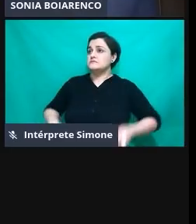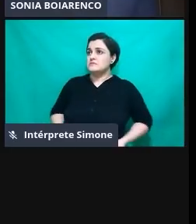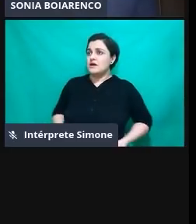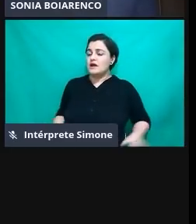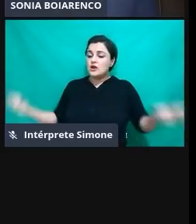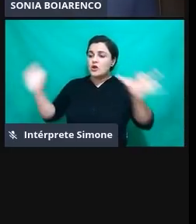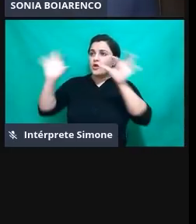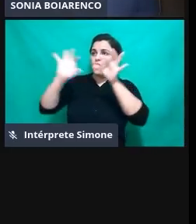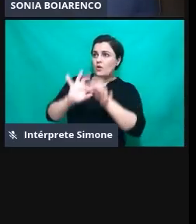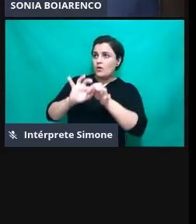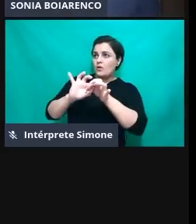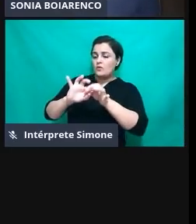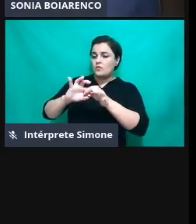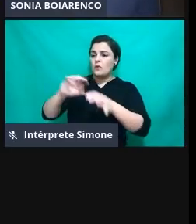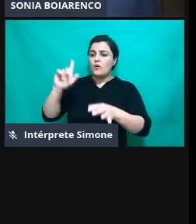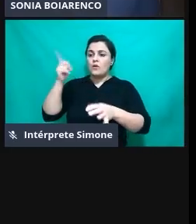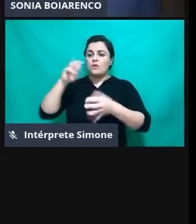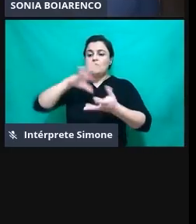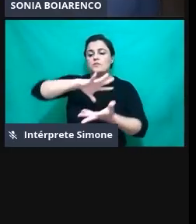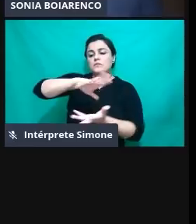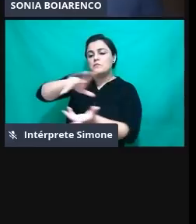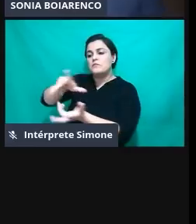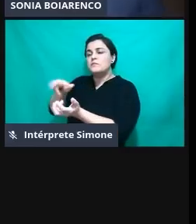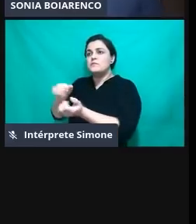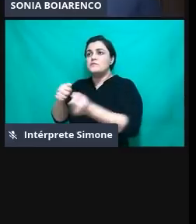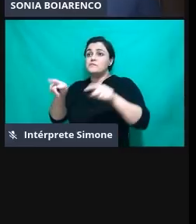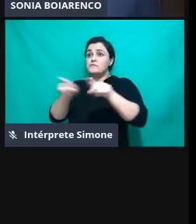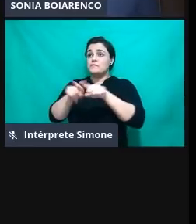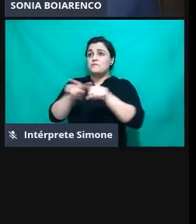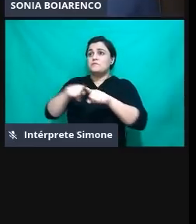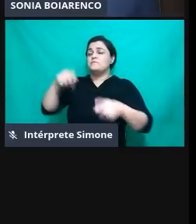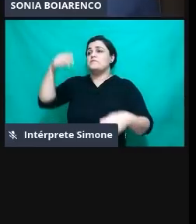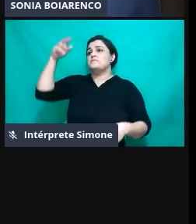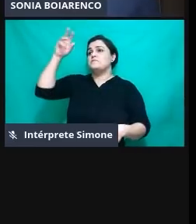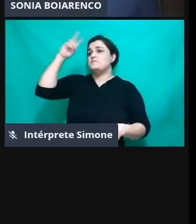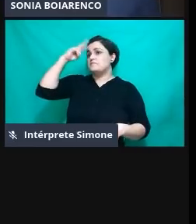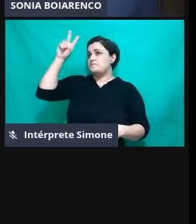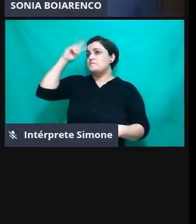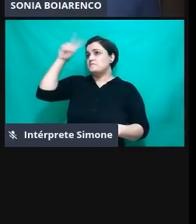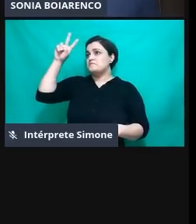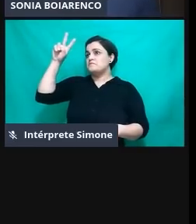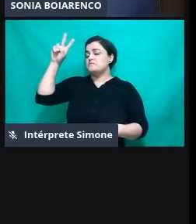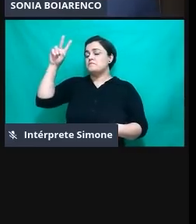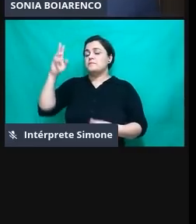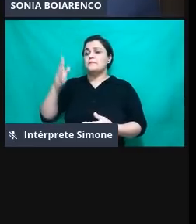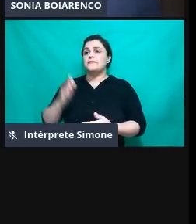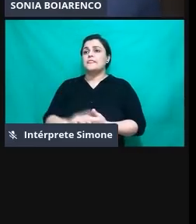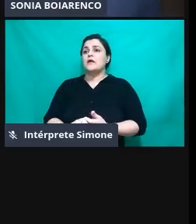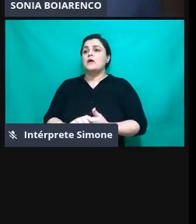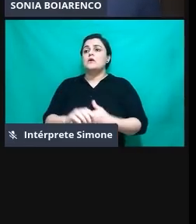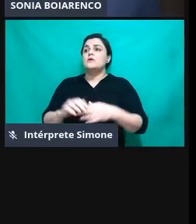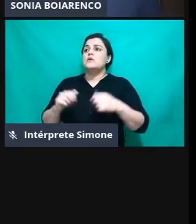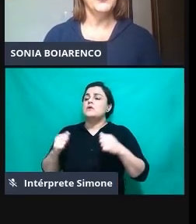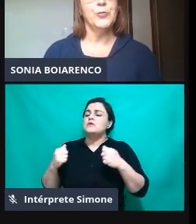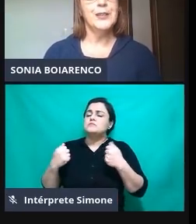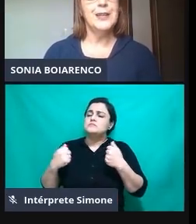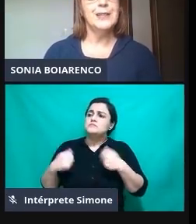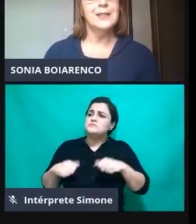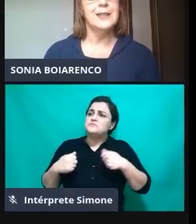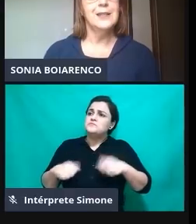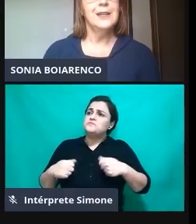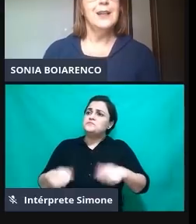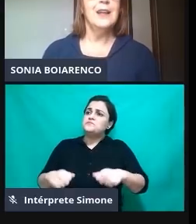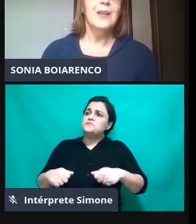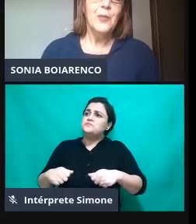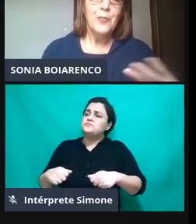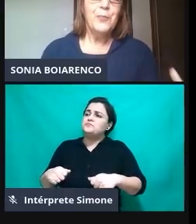era para a gente conhecer um pouquinho, né, de como ficou o referencial do 4º ano na área de conhecimento da língua